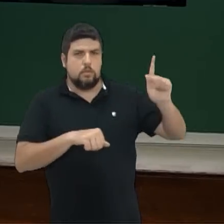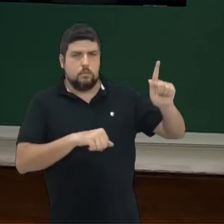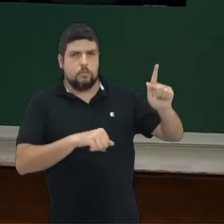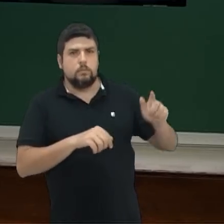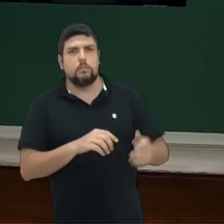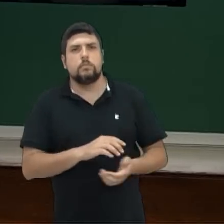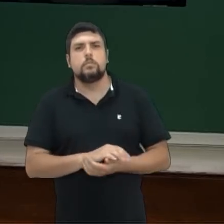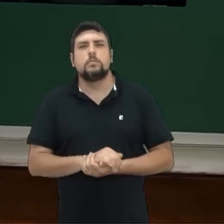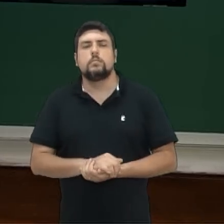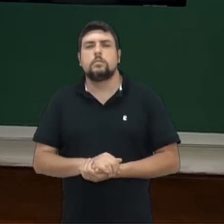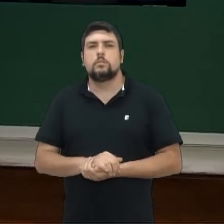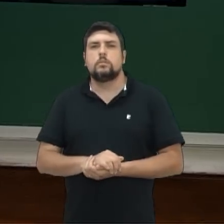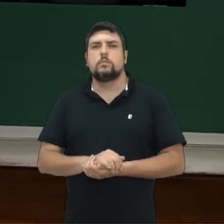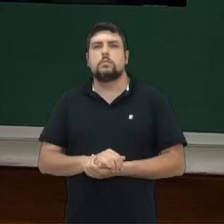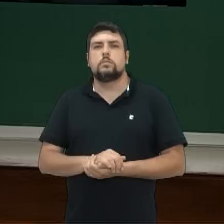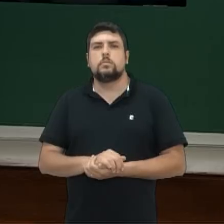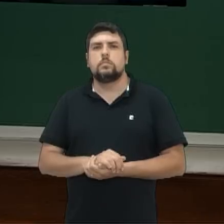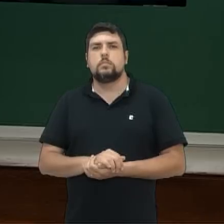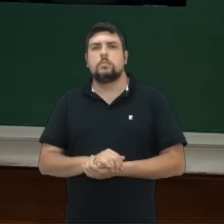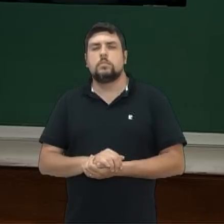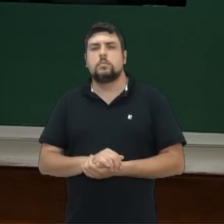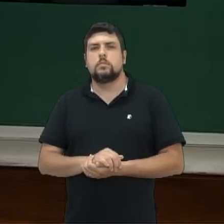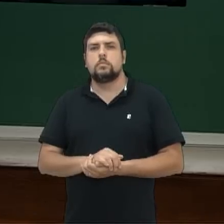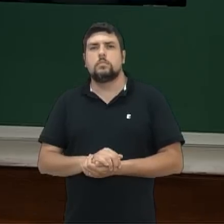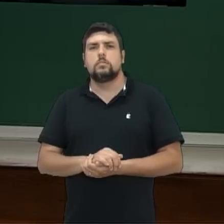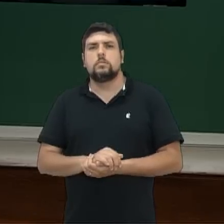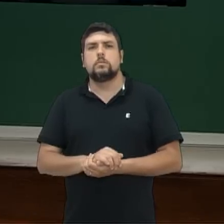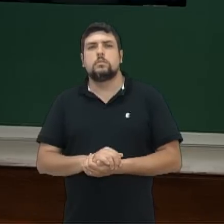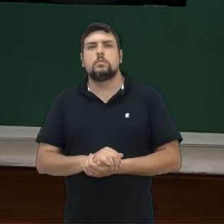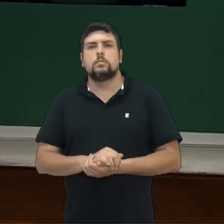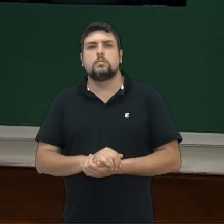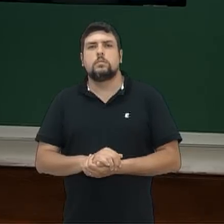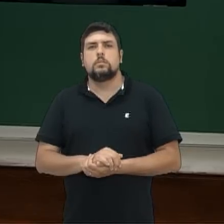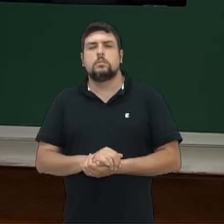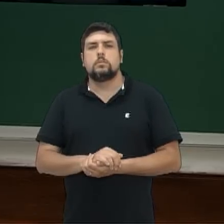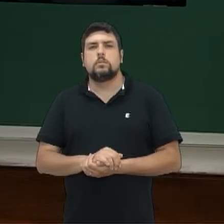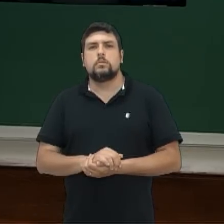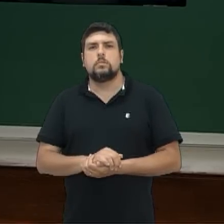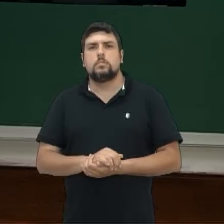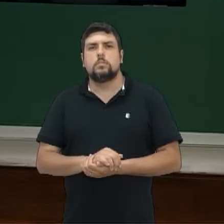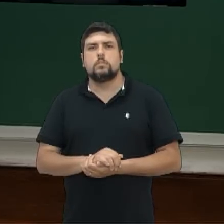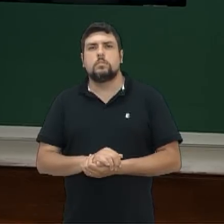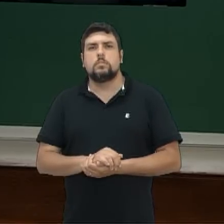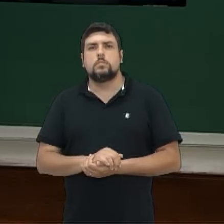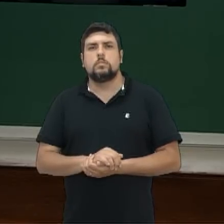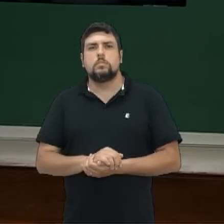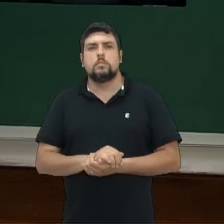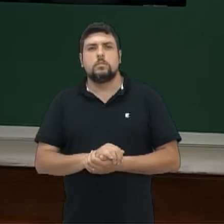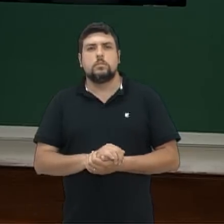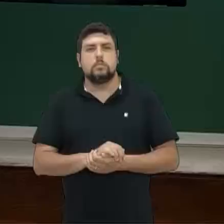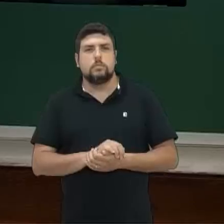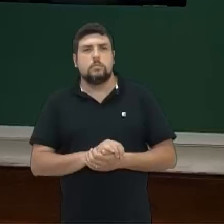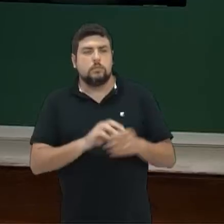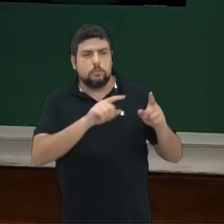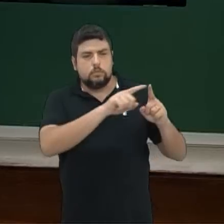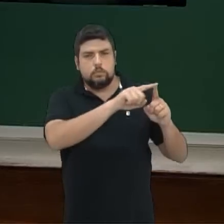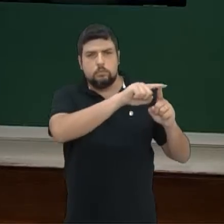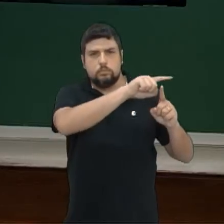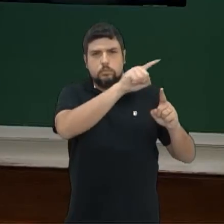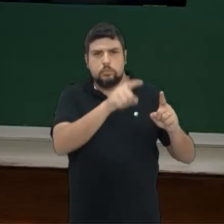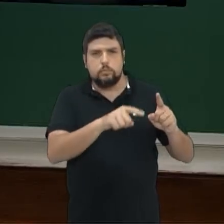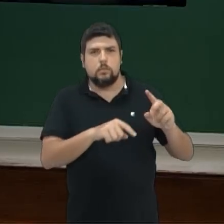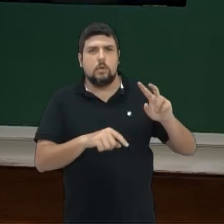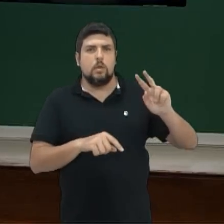ele. É um submúltiplo do quilograma. A unidade dele é o hg. Depois disso, a gente vai ter